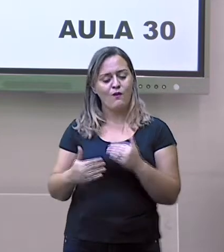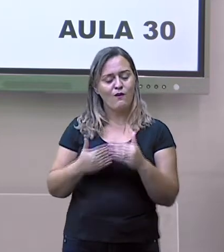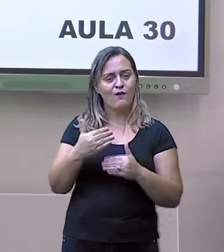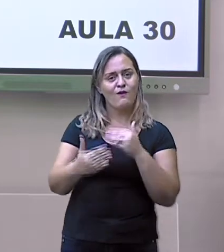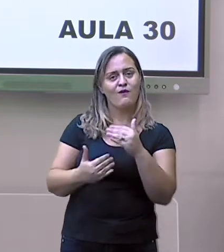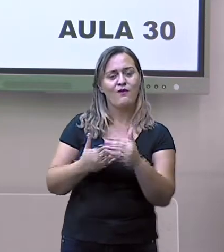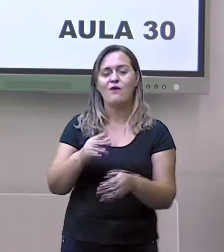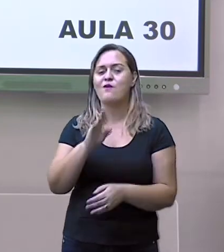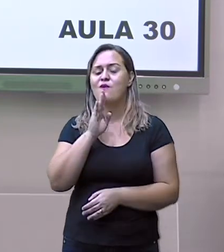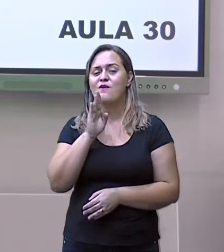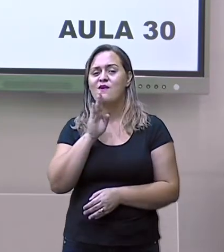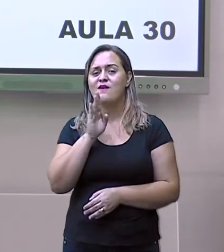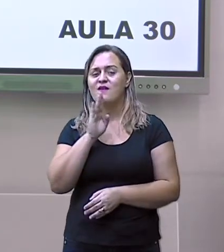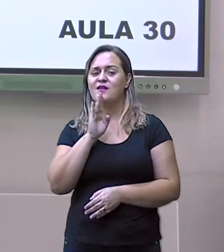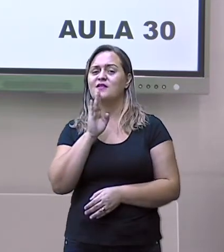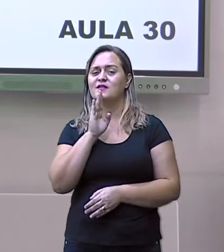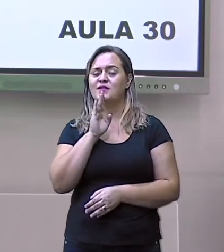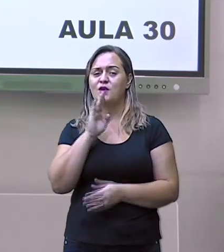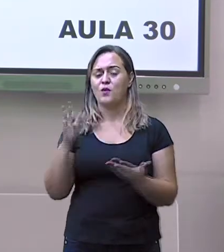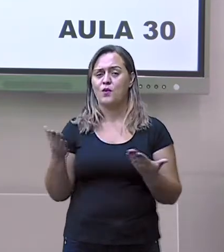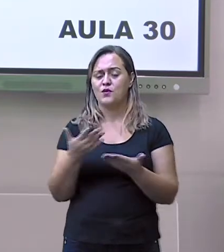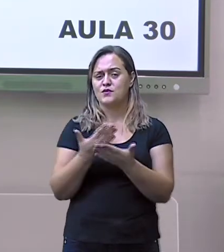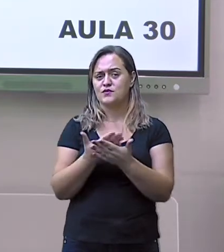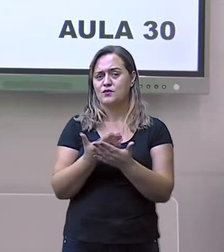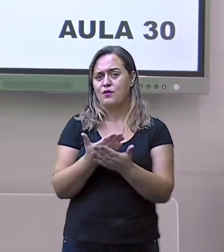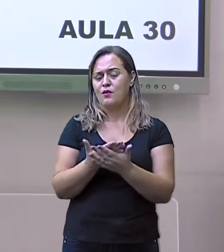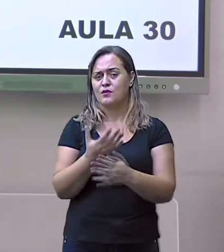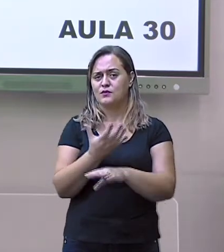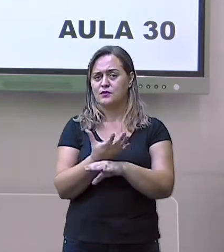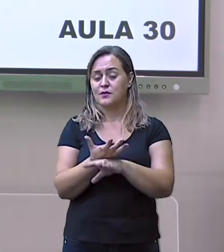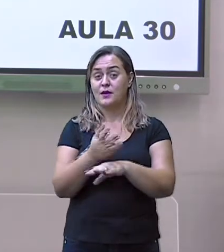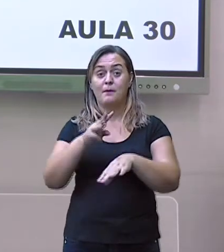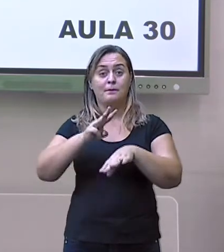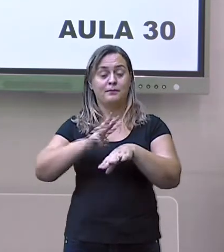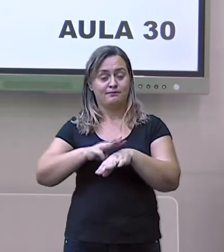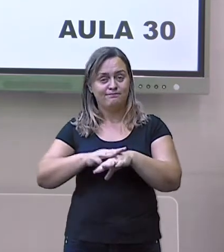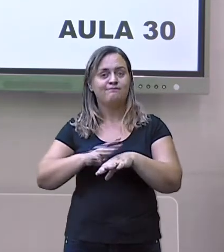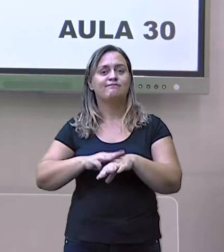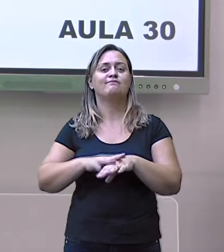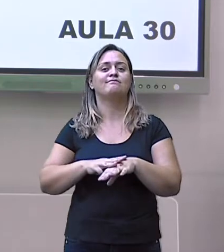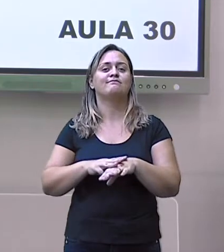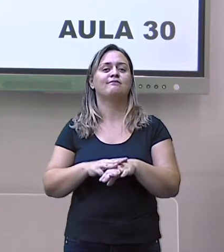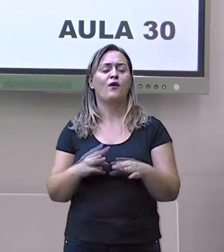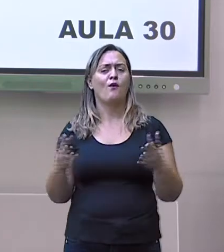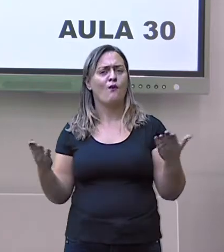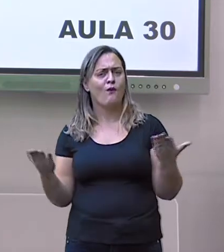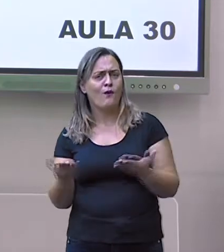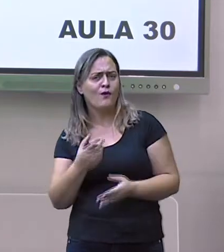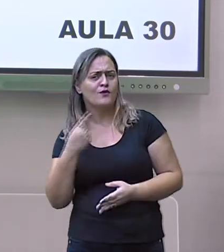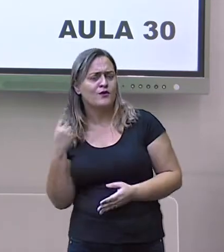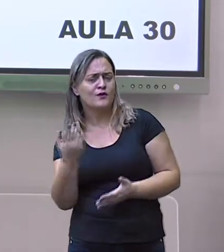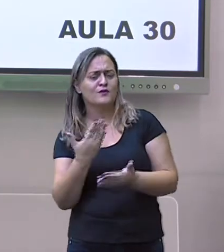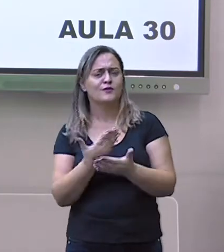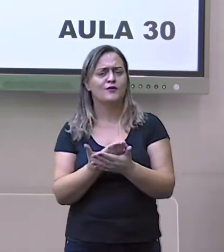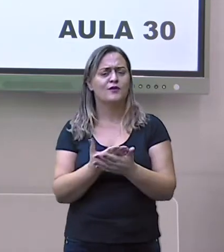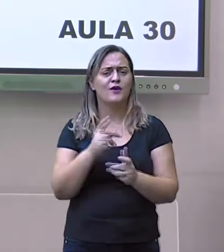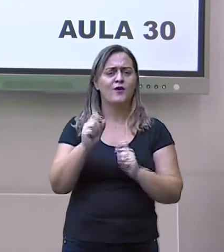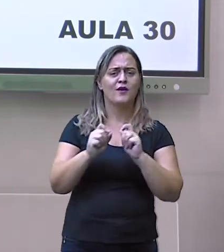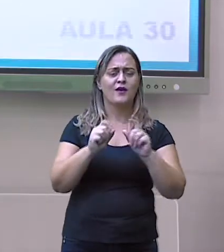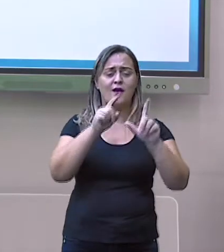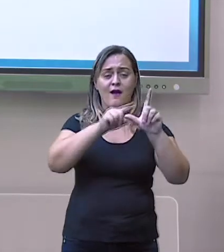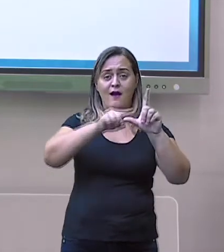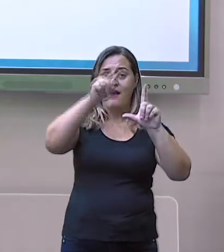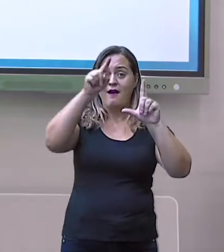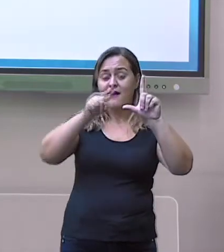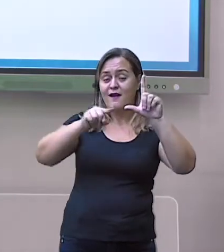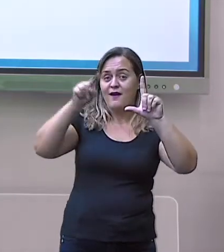conhecimentos com o componente curricular de matemática. Nós vamos falar sobre gráfico e tabela. Nós